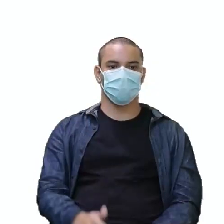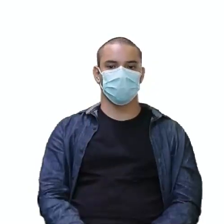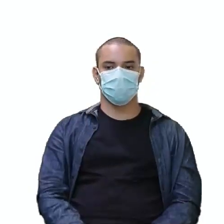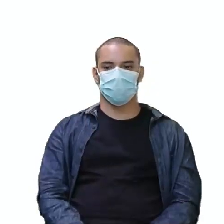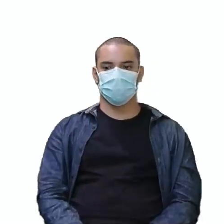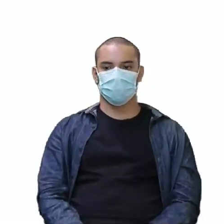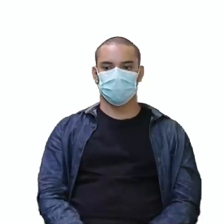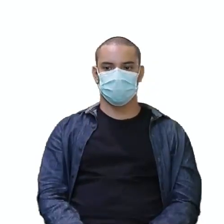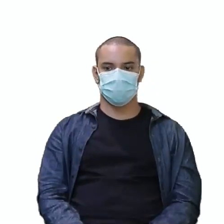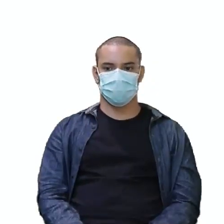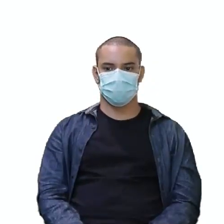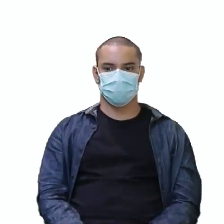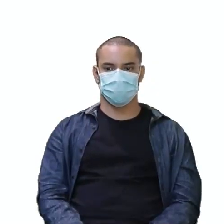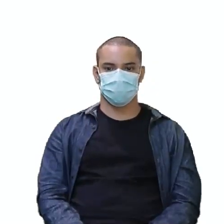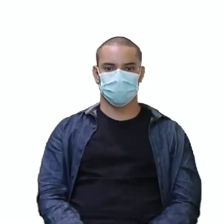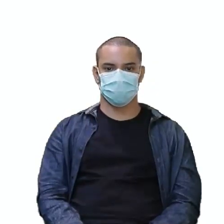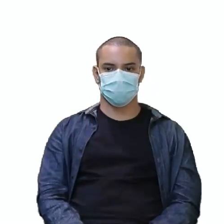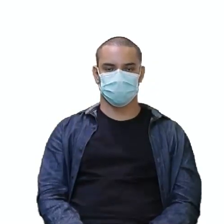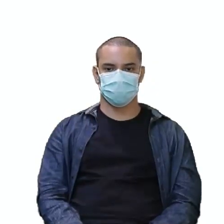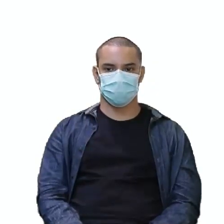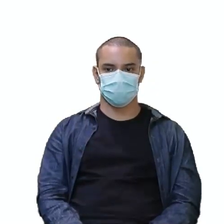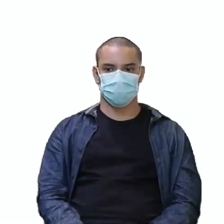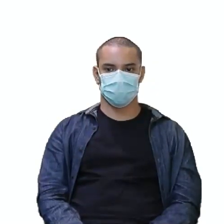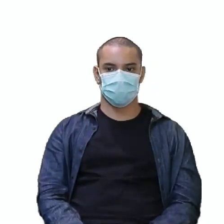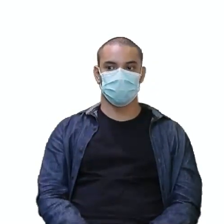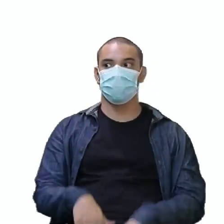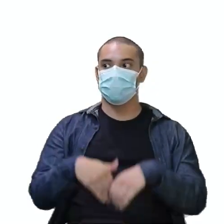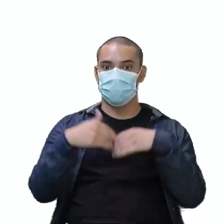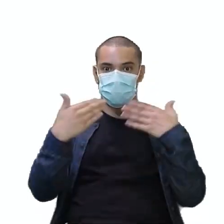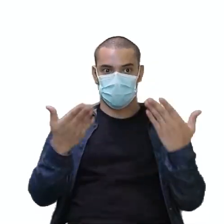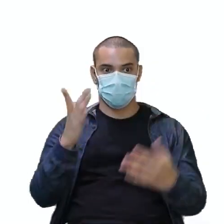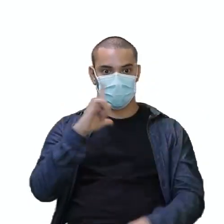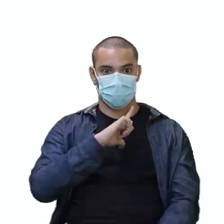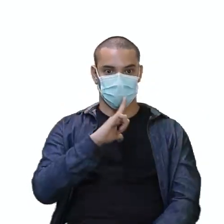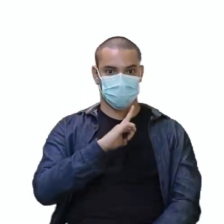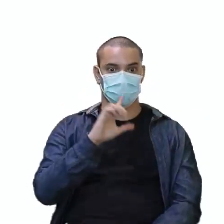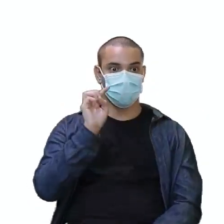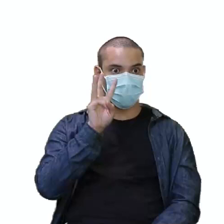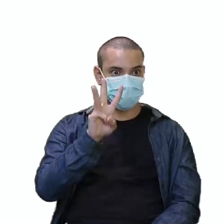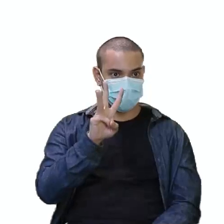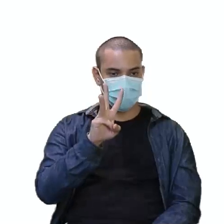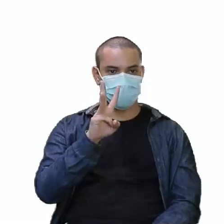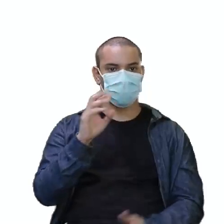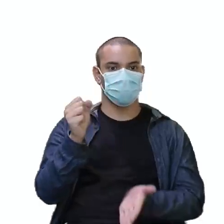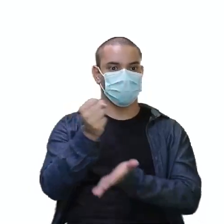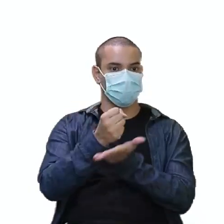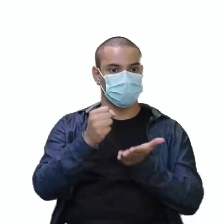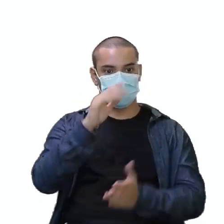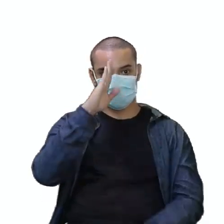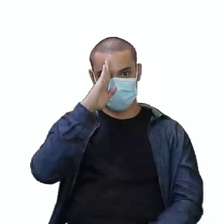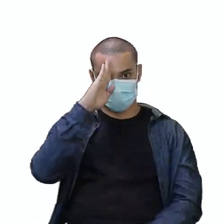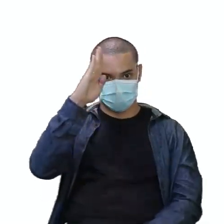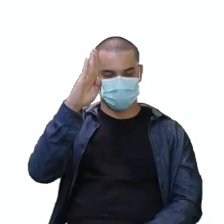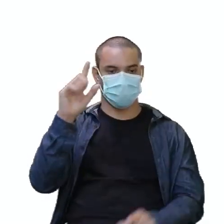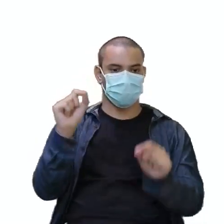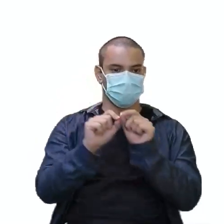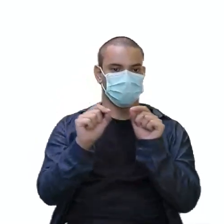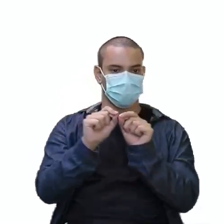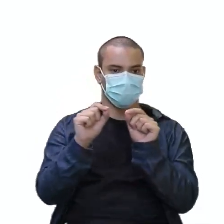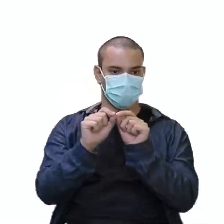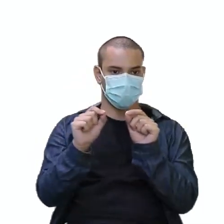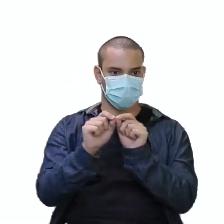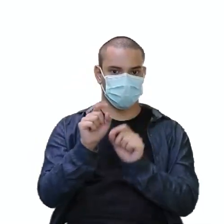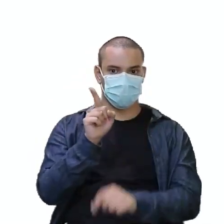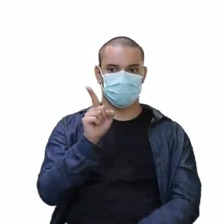estar mostrando para você. Ó, então, a gente tem os 3 componentes básicos, né, dos representantes aqui